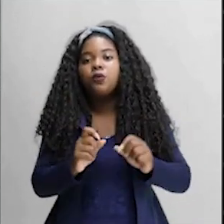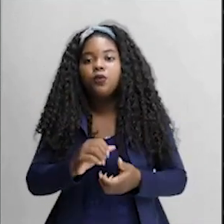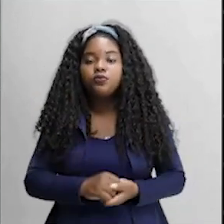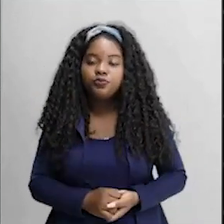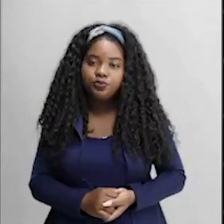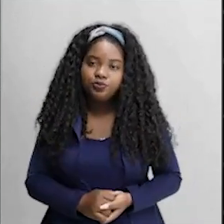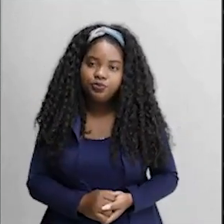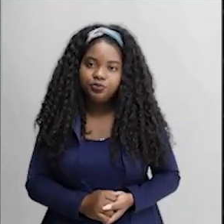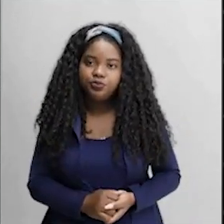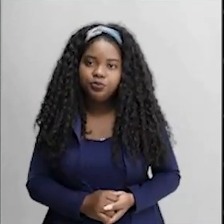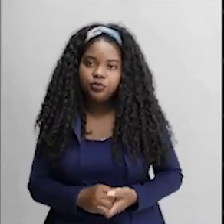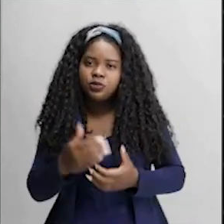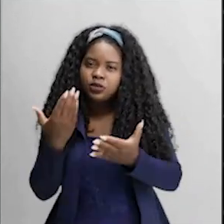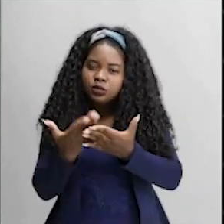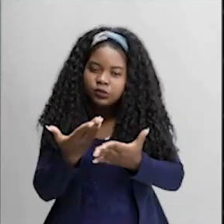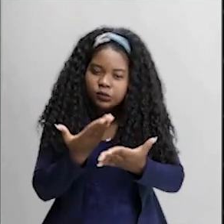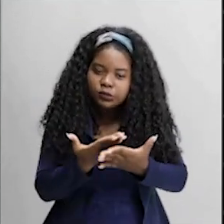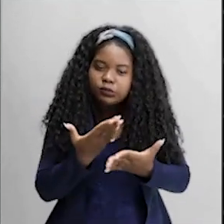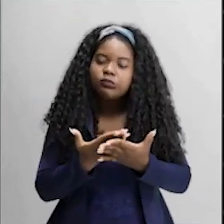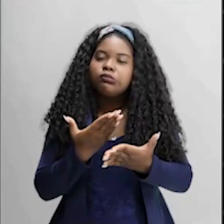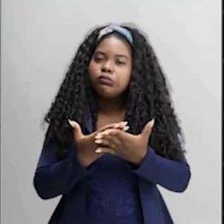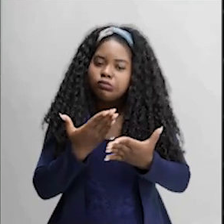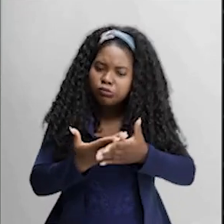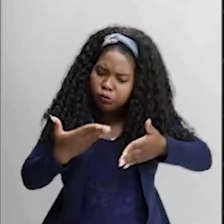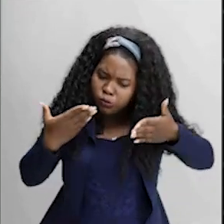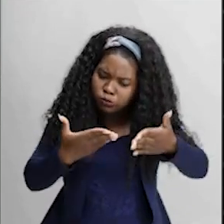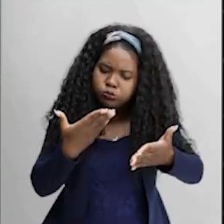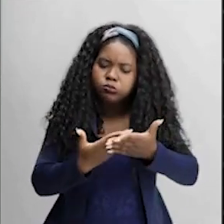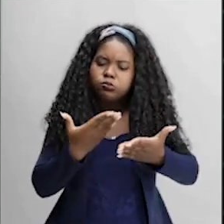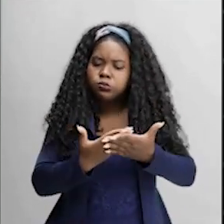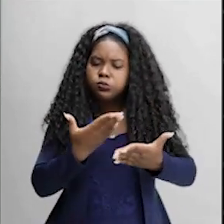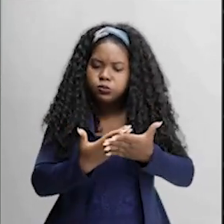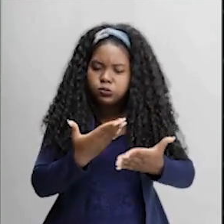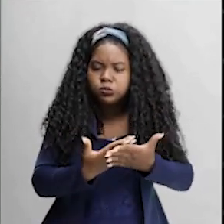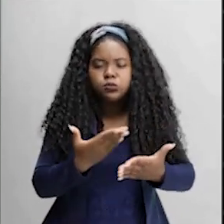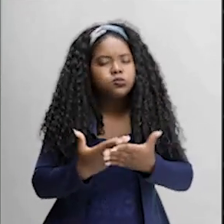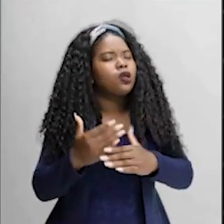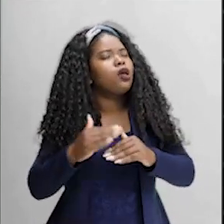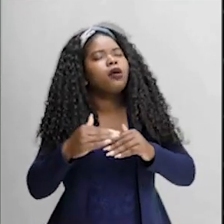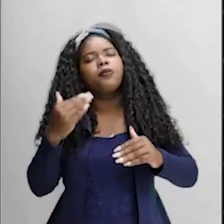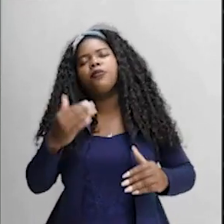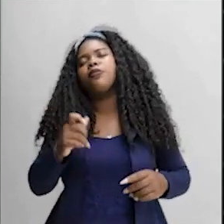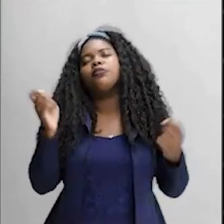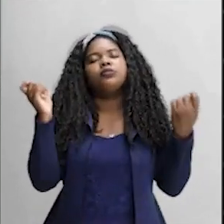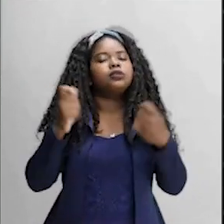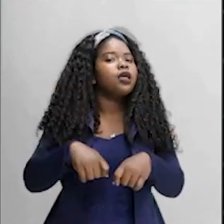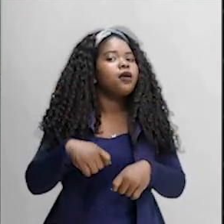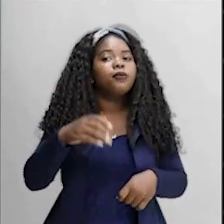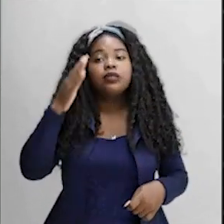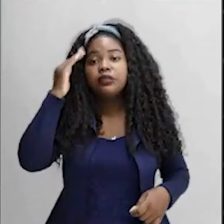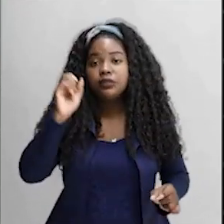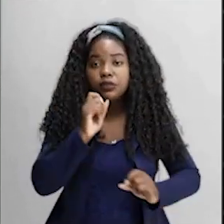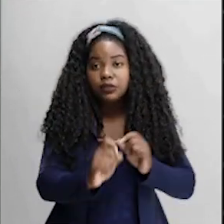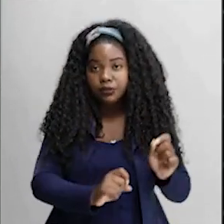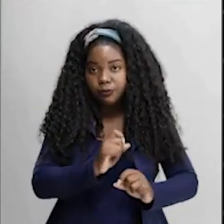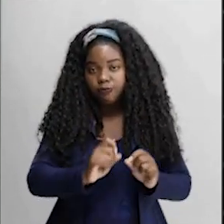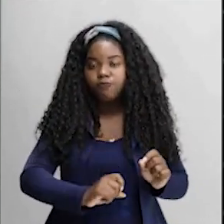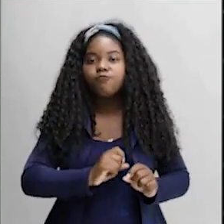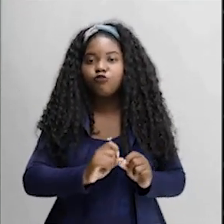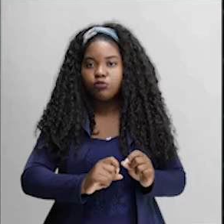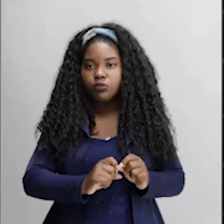na verdade, estudá-la muito mais. E estudando muito mais, você vai conseguir saber em que local, em que pontos